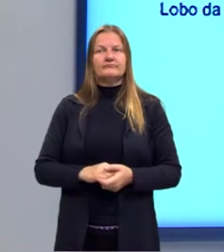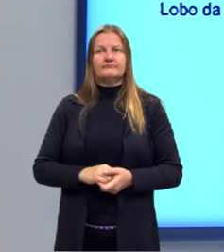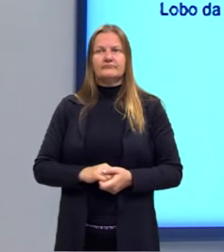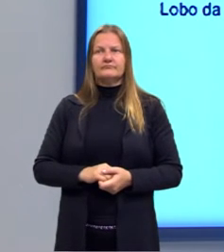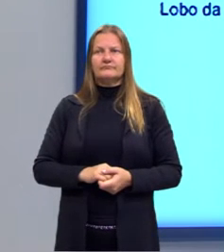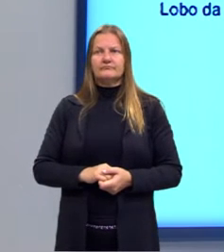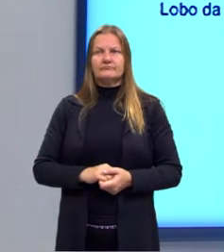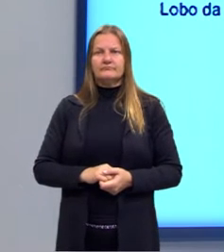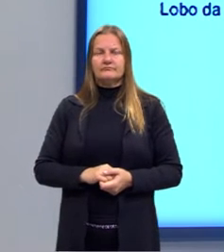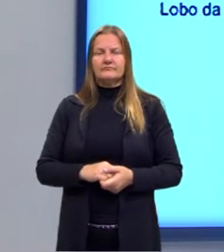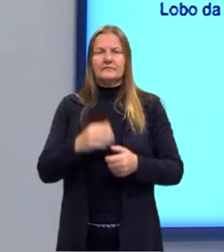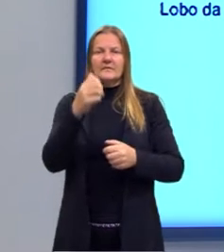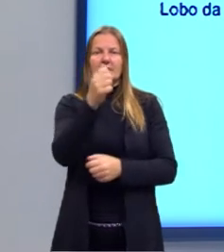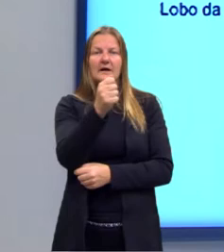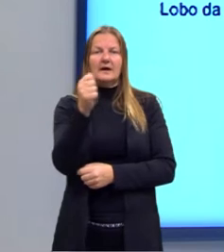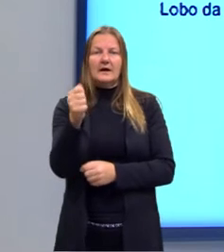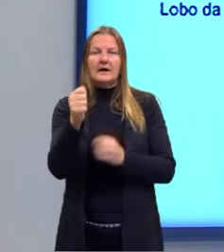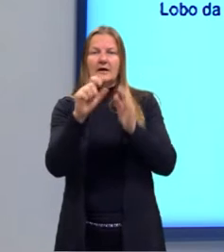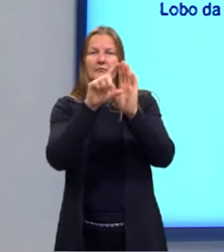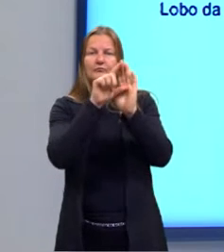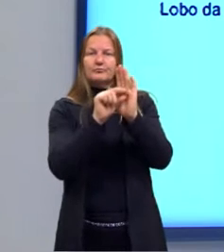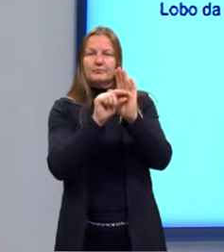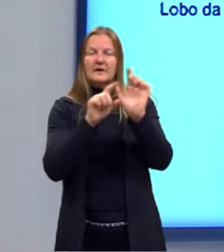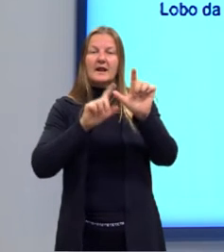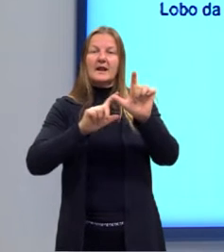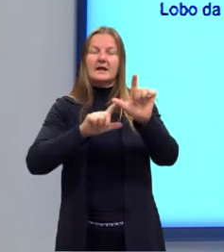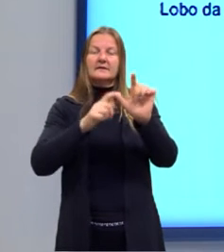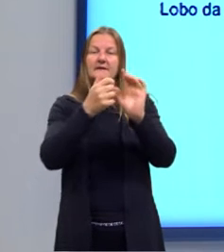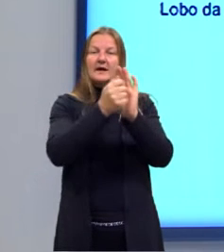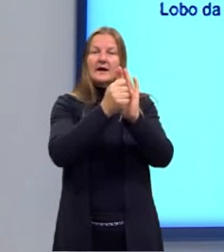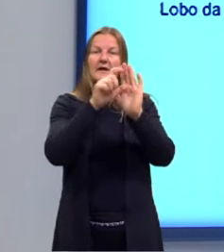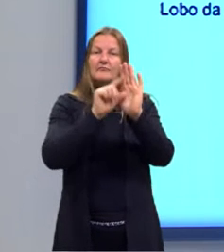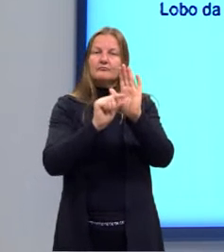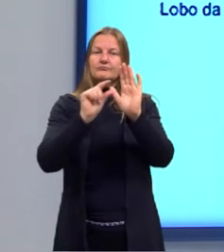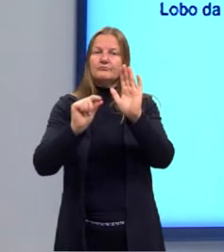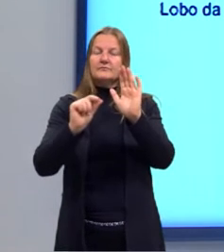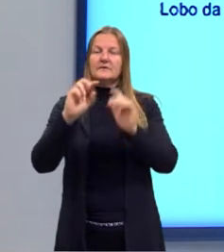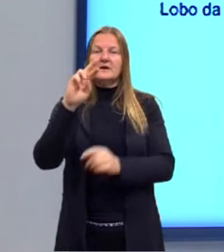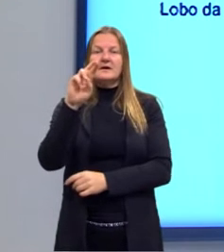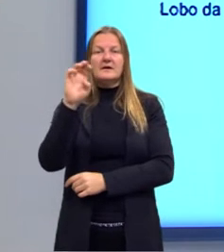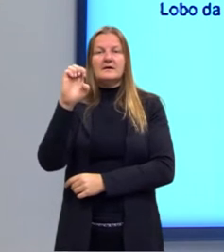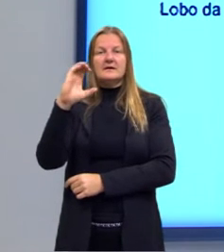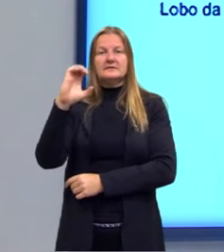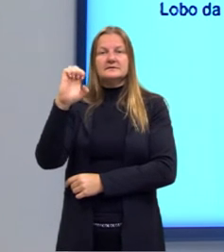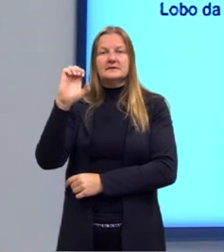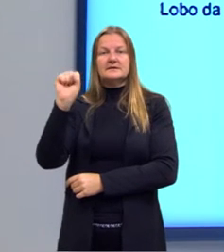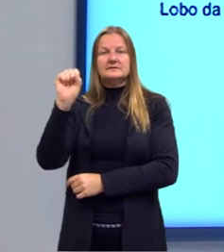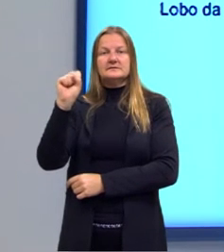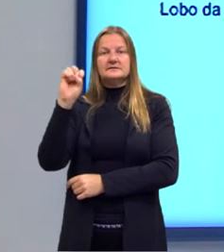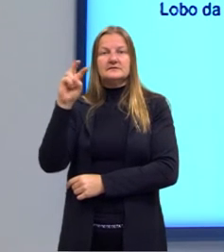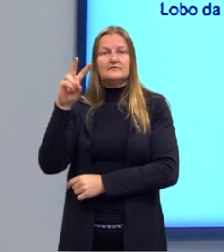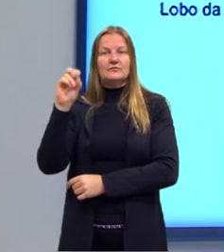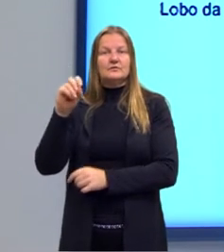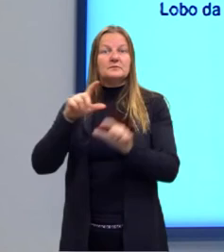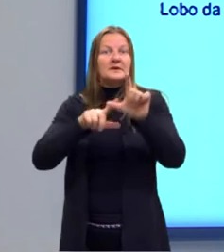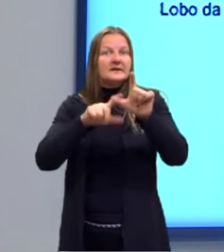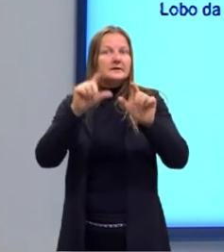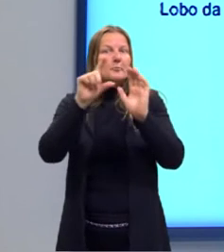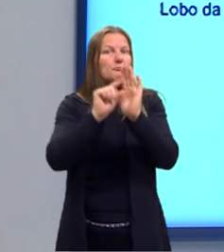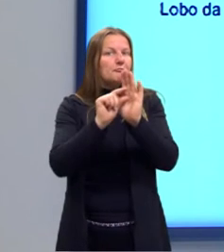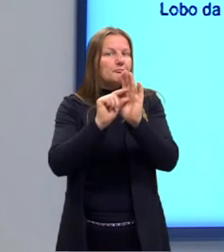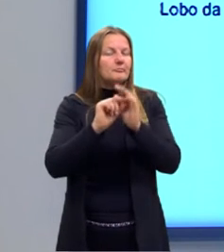por azinho azinho se é recessivo é assim Nozinho tá então já